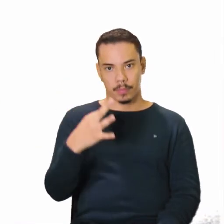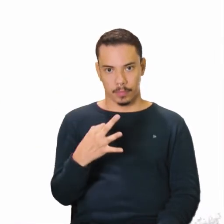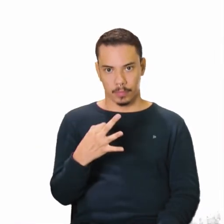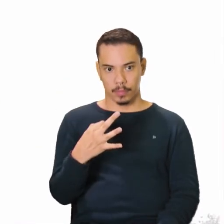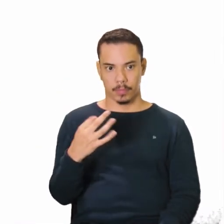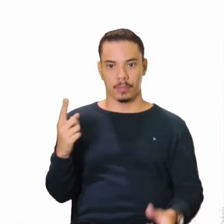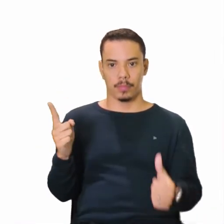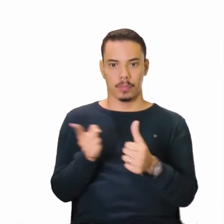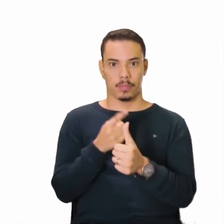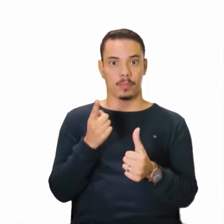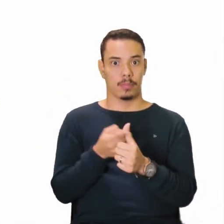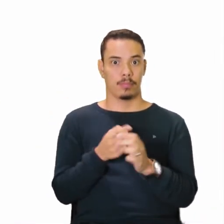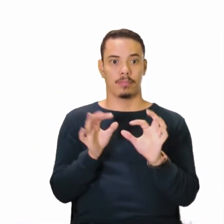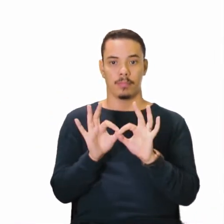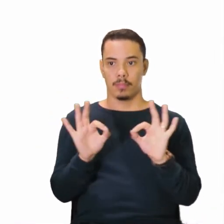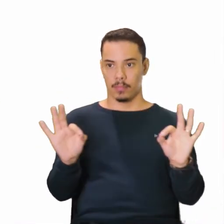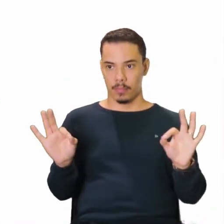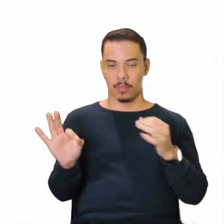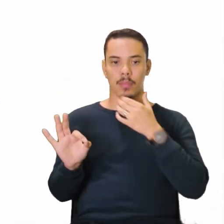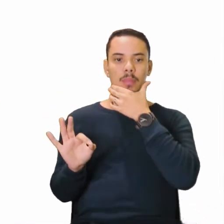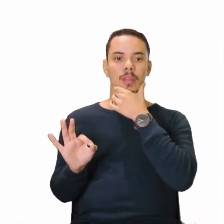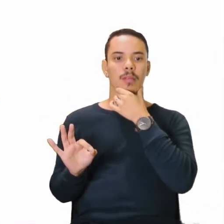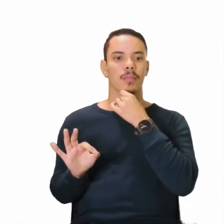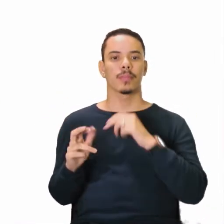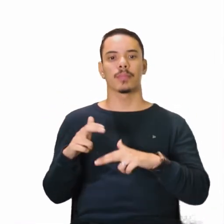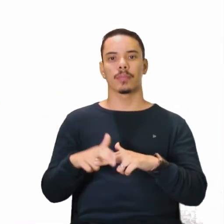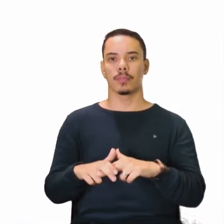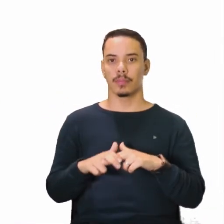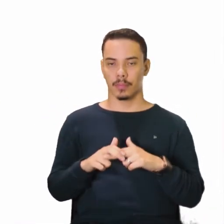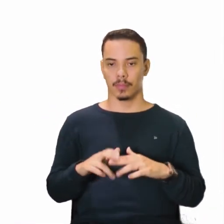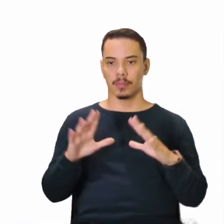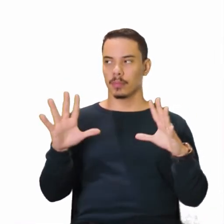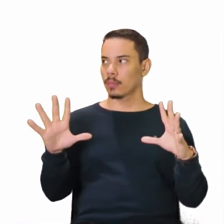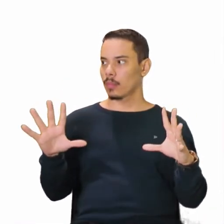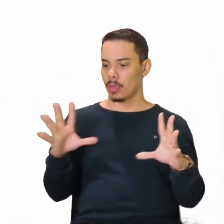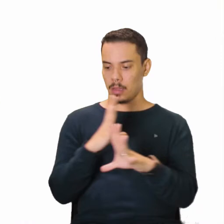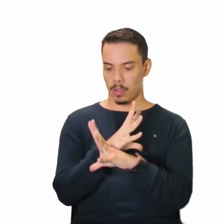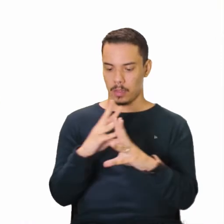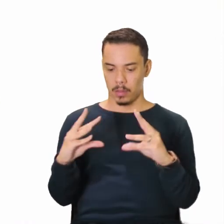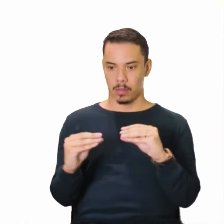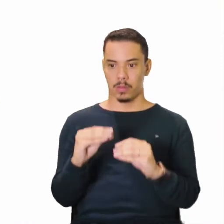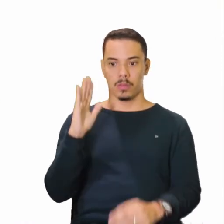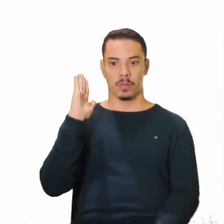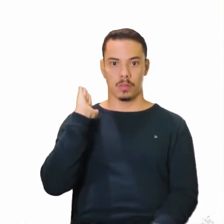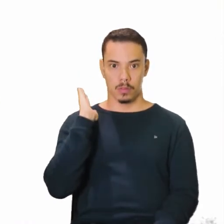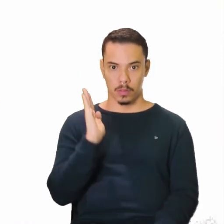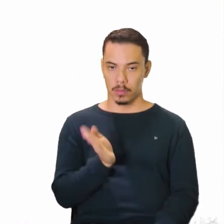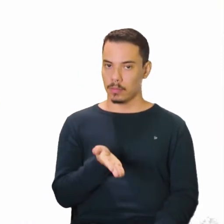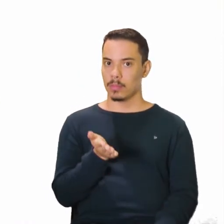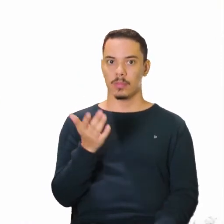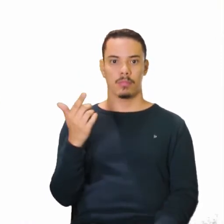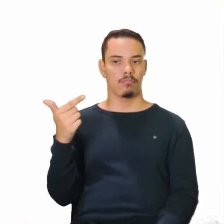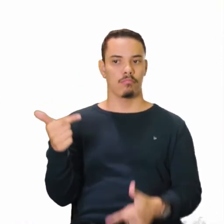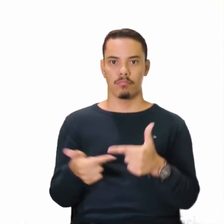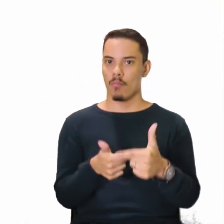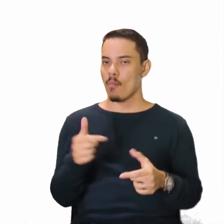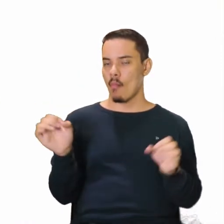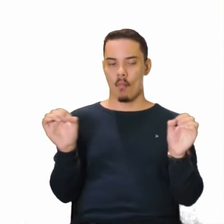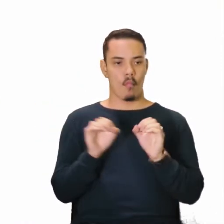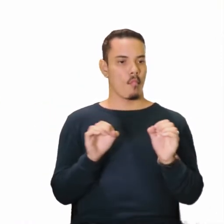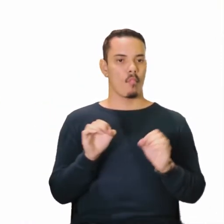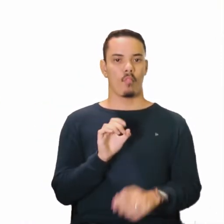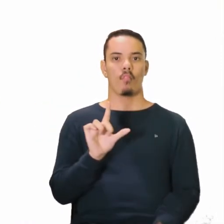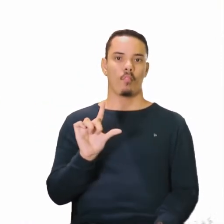essa primeira oração. Então, a partir da conjunção, já que não havia mais trabalho a fazer.